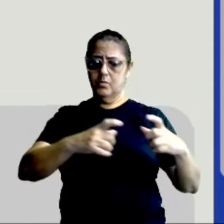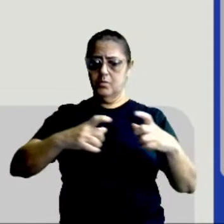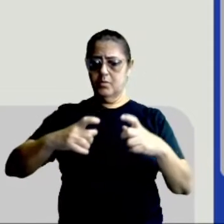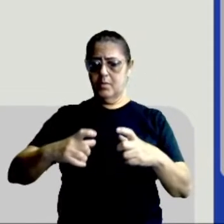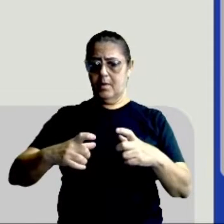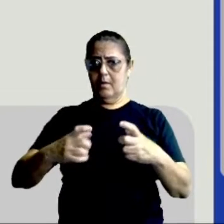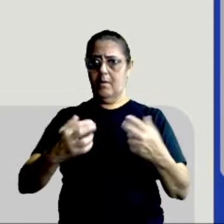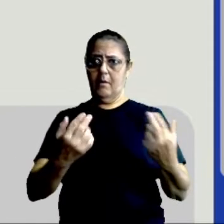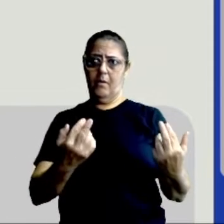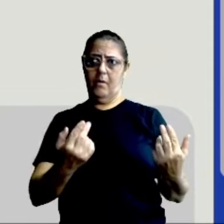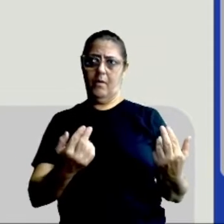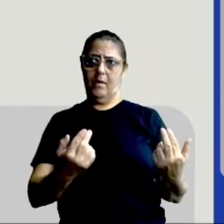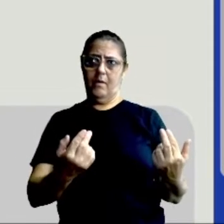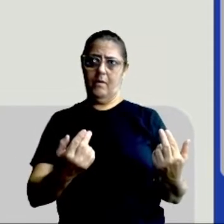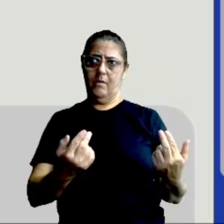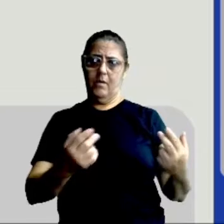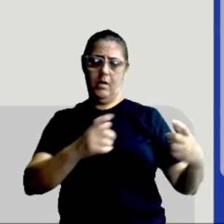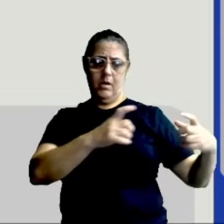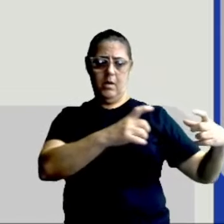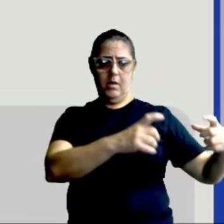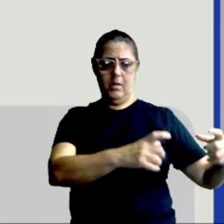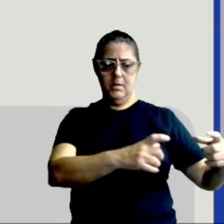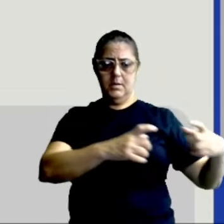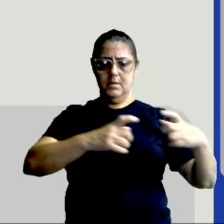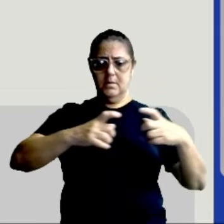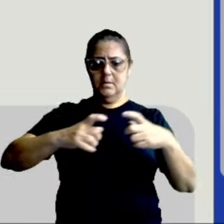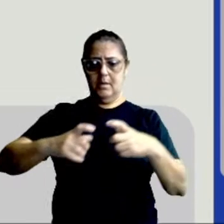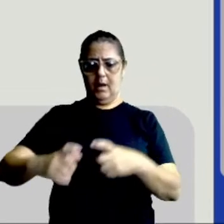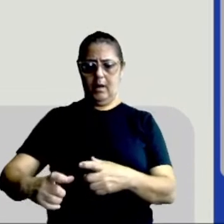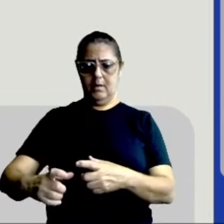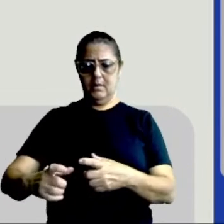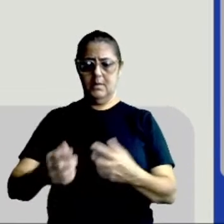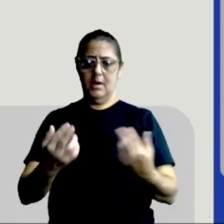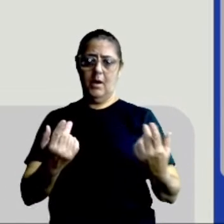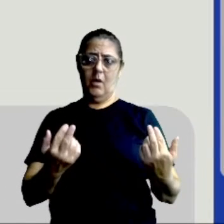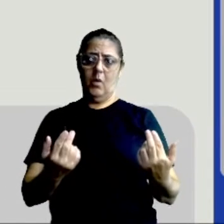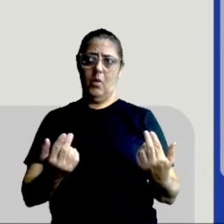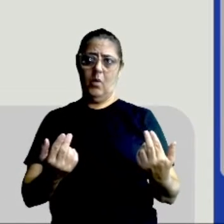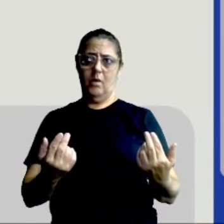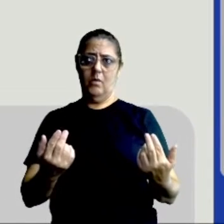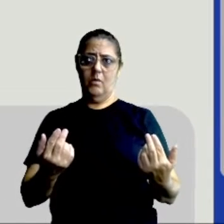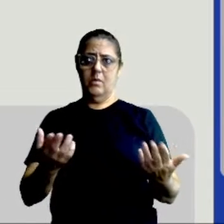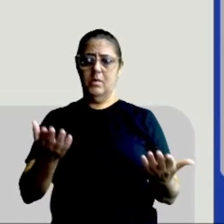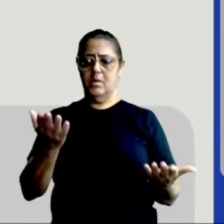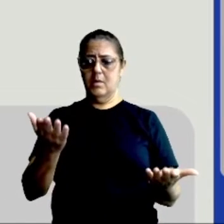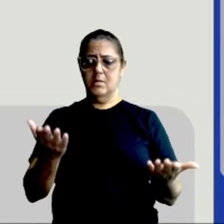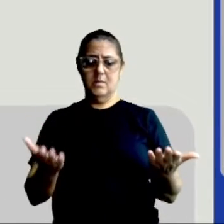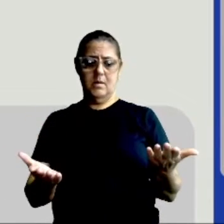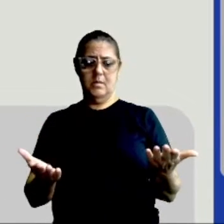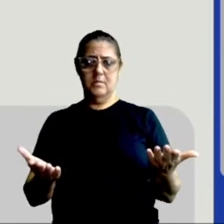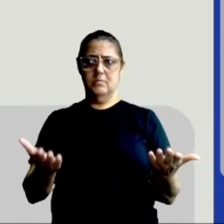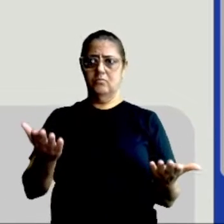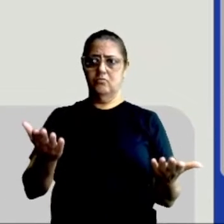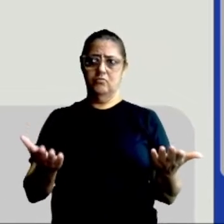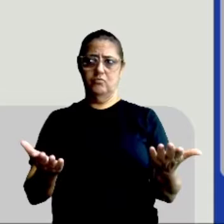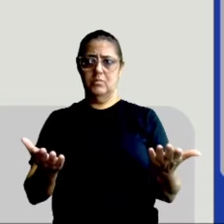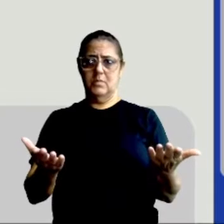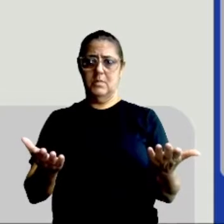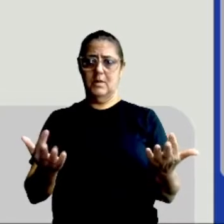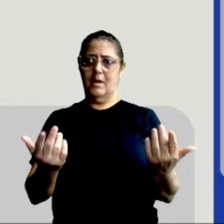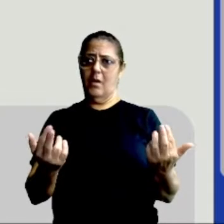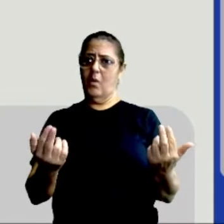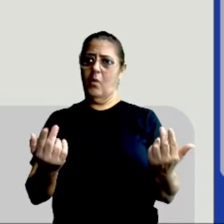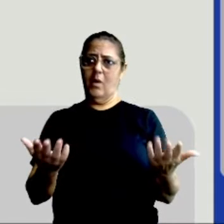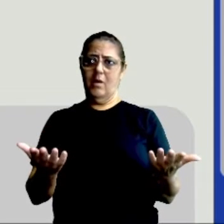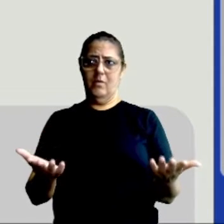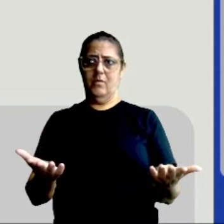pesos iguais. Essa é a ideia de igualdade. Balanças equilibradas significa que o peso que está em um dos pratos